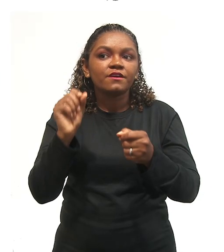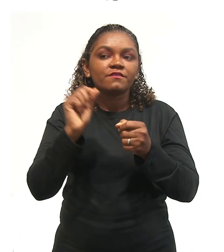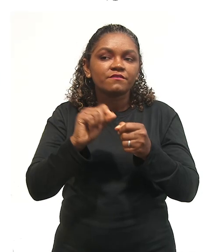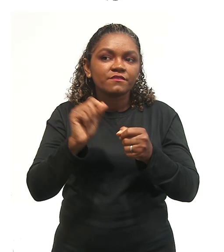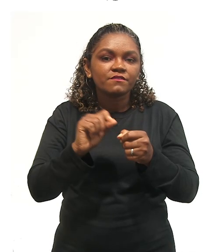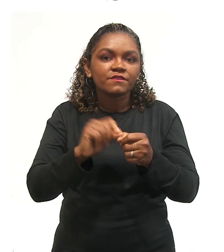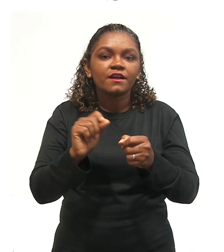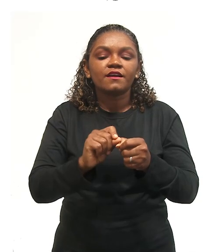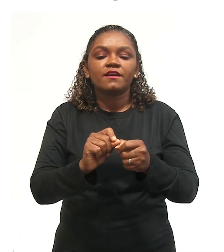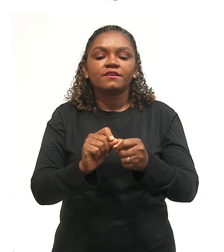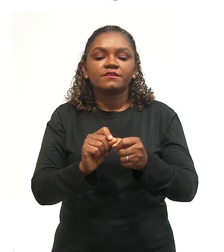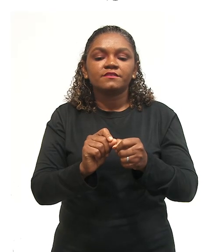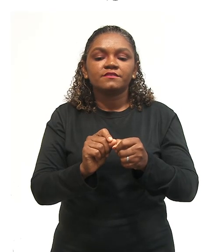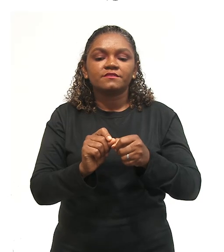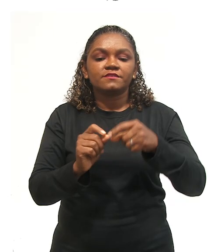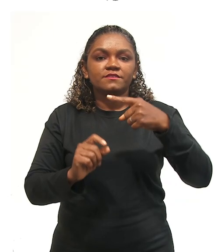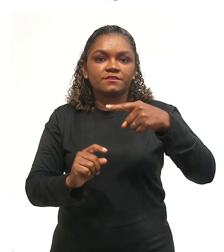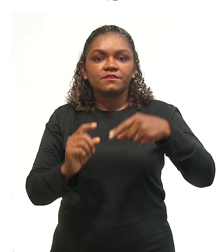vai ficar